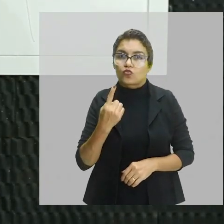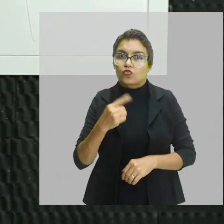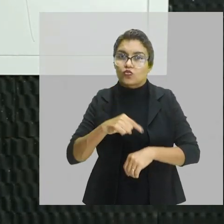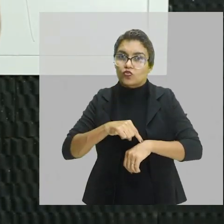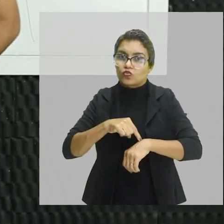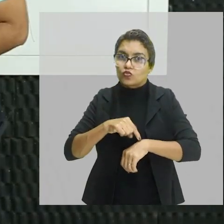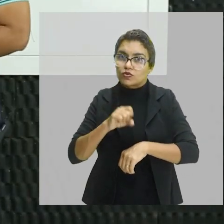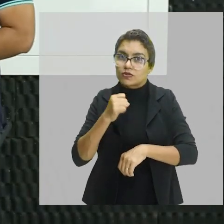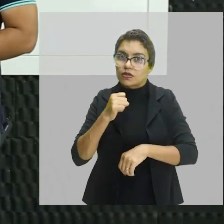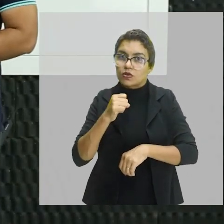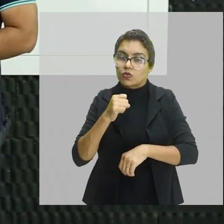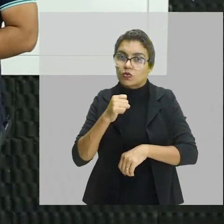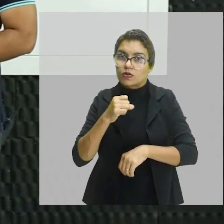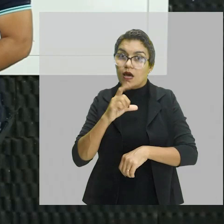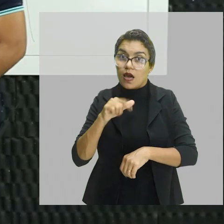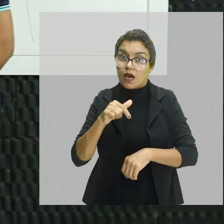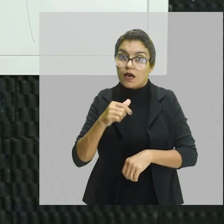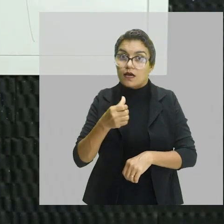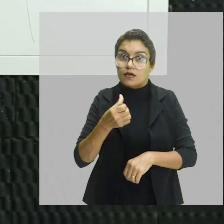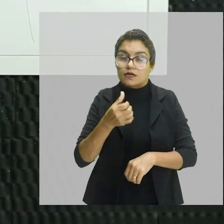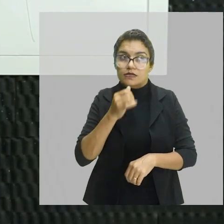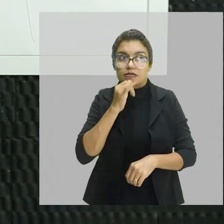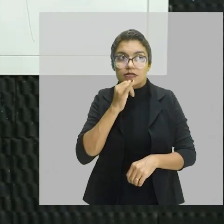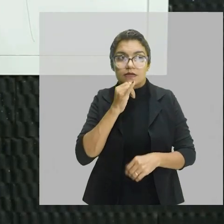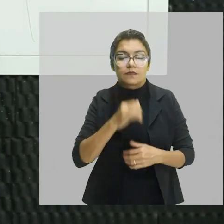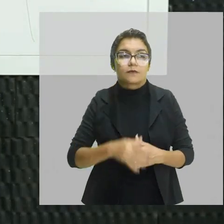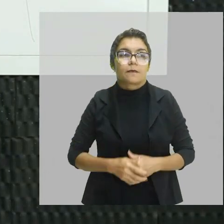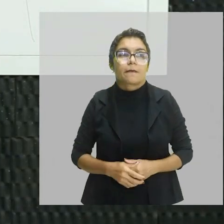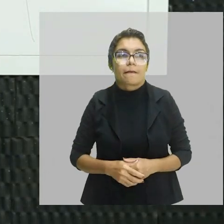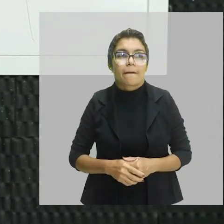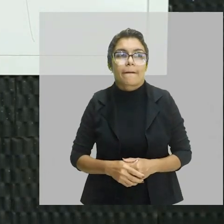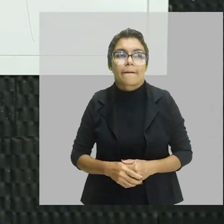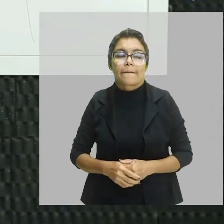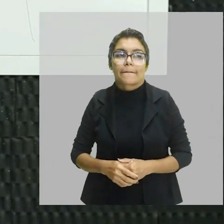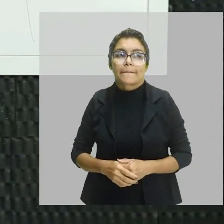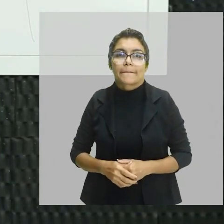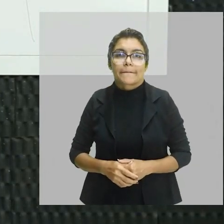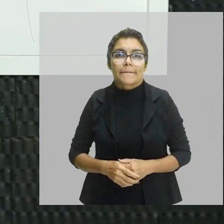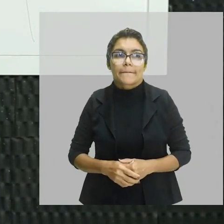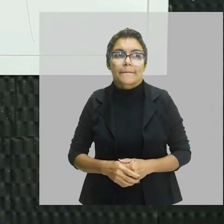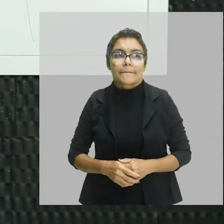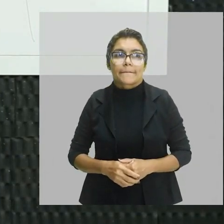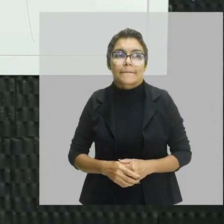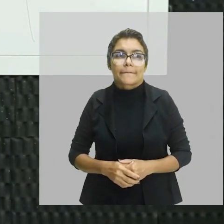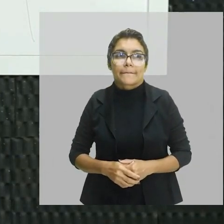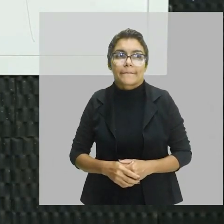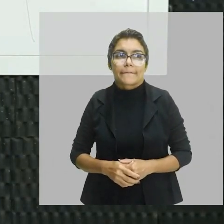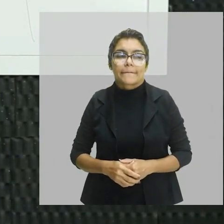são 60 minutos, né? Então eu vou multiplicar aqui por 60. Então isso é o mesmo que